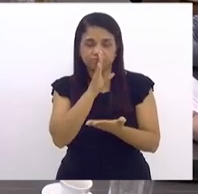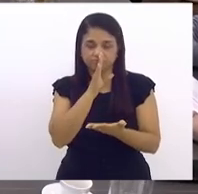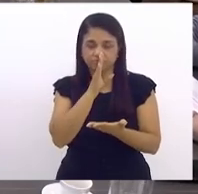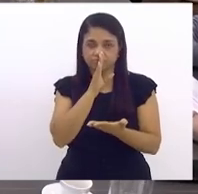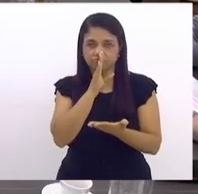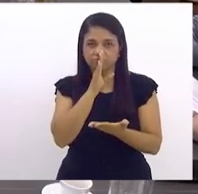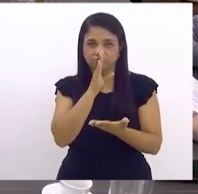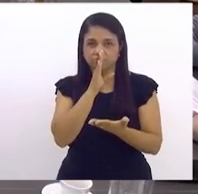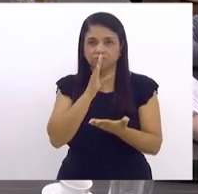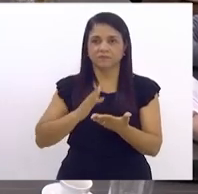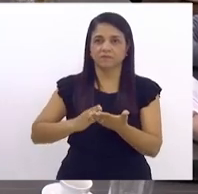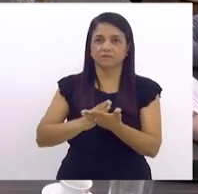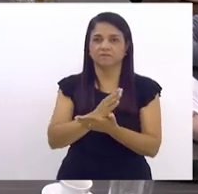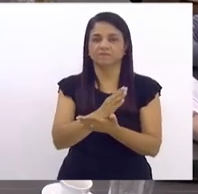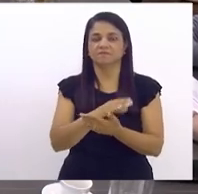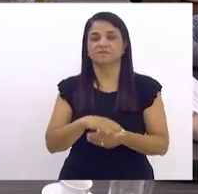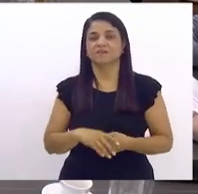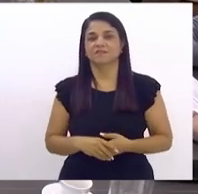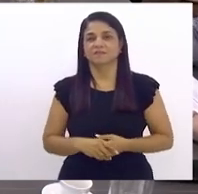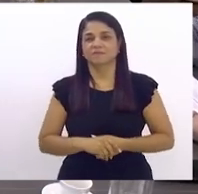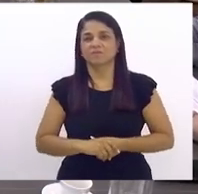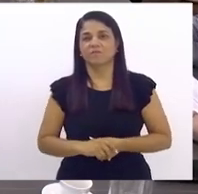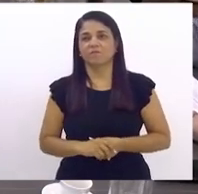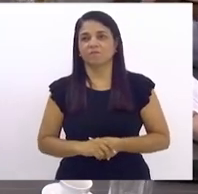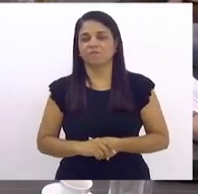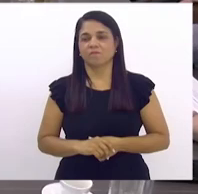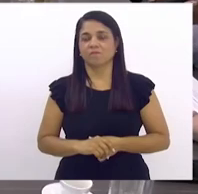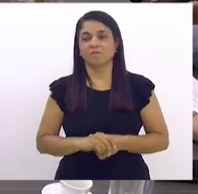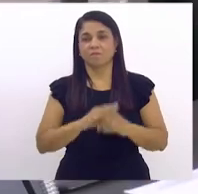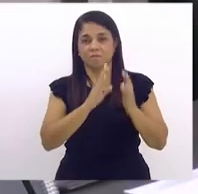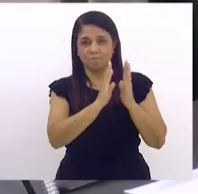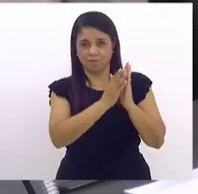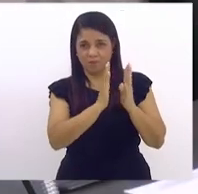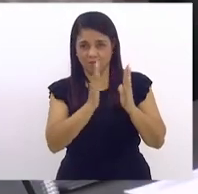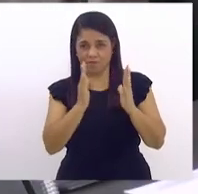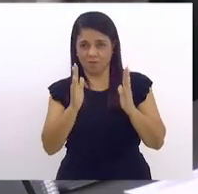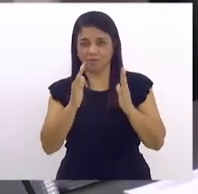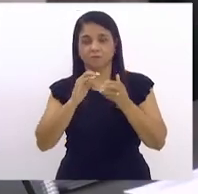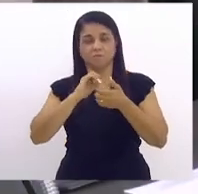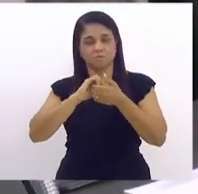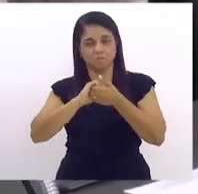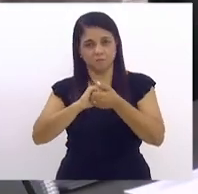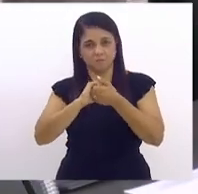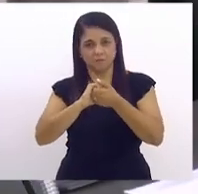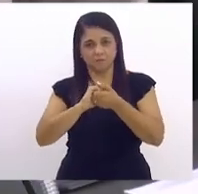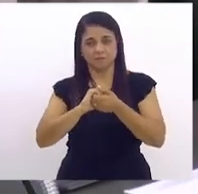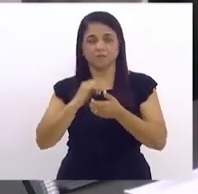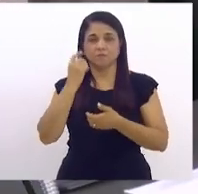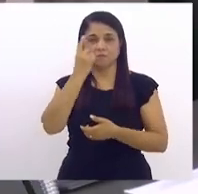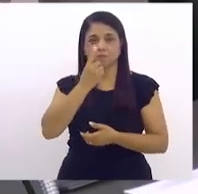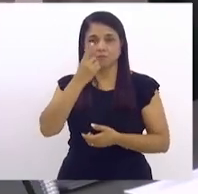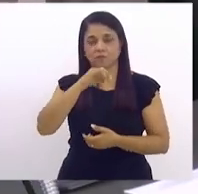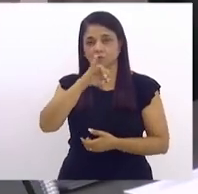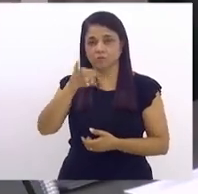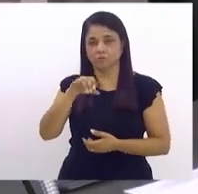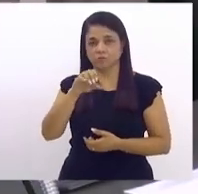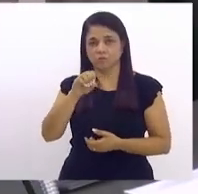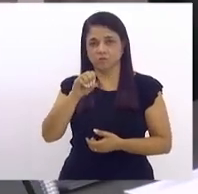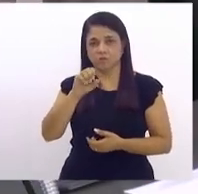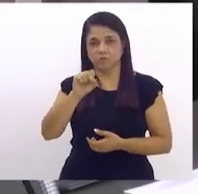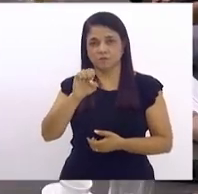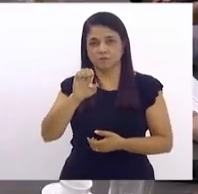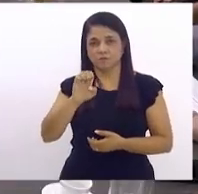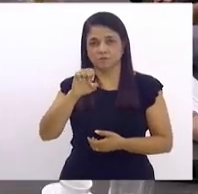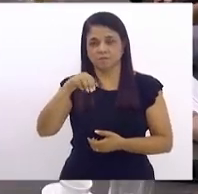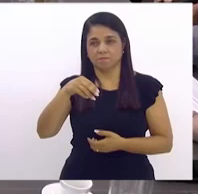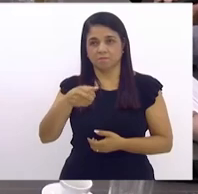estão, aprovado. Pedimos pela ordem aqui para parabenizar a deputada. Parabéns. Professor Josemar. Parabéns, professor